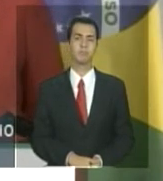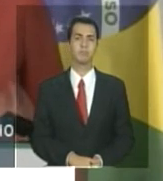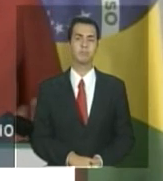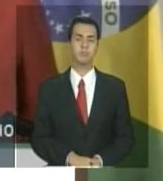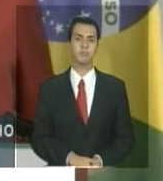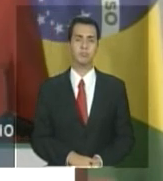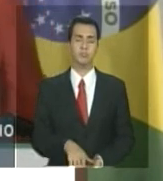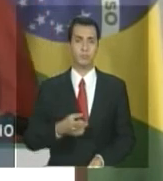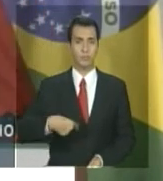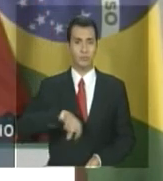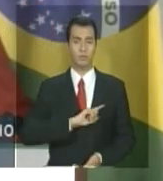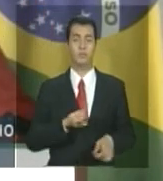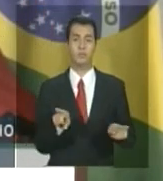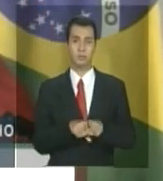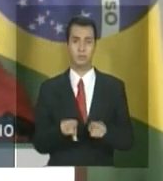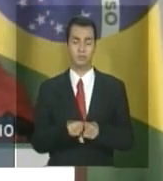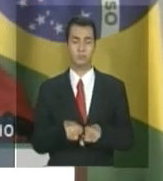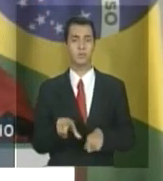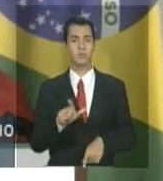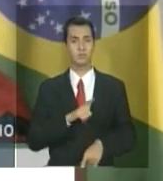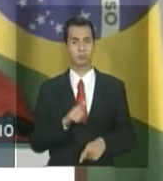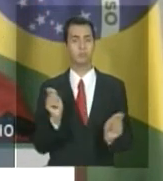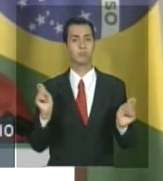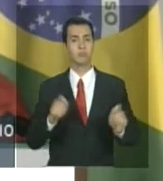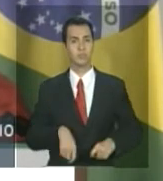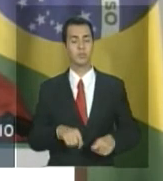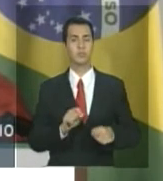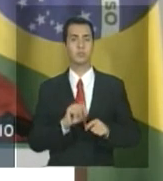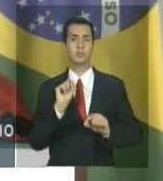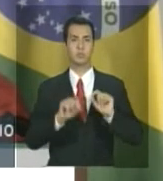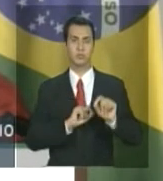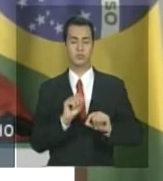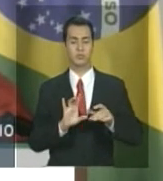temos todas as condições para desenvolver